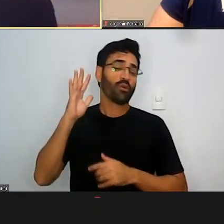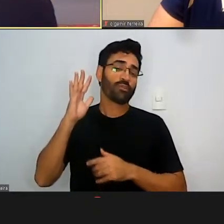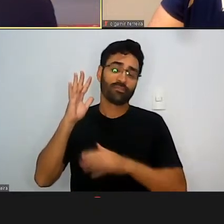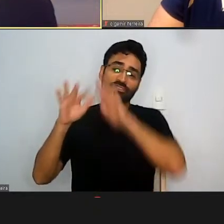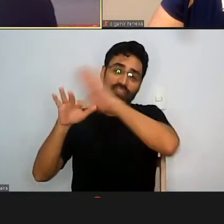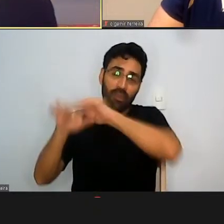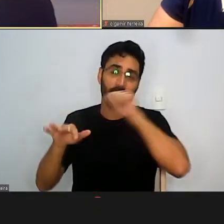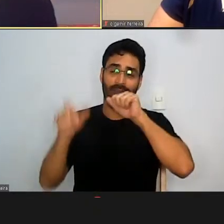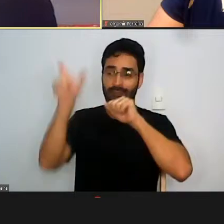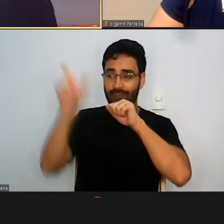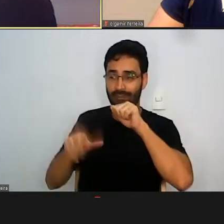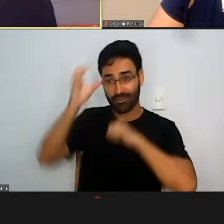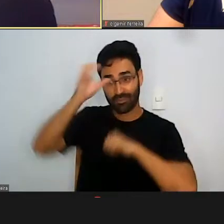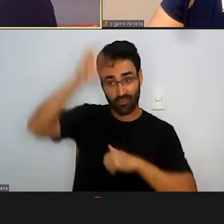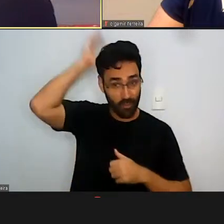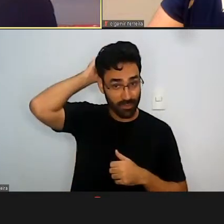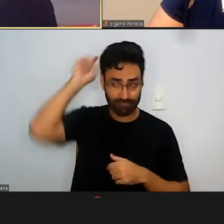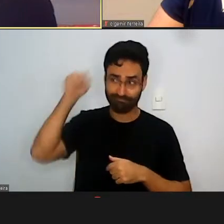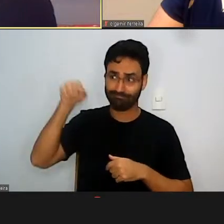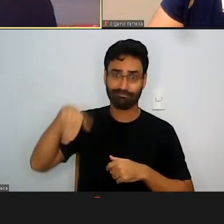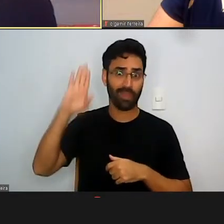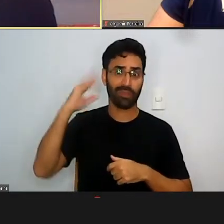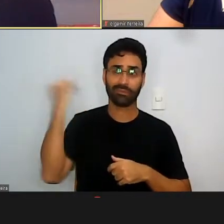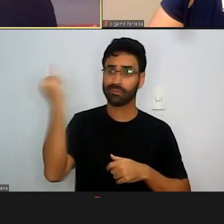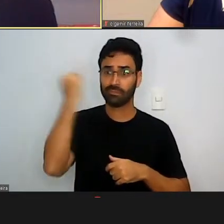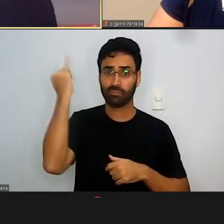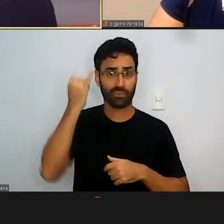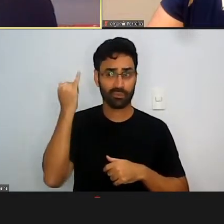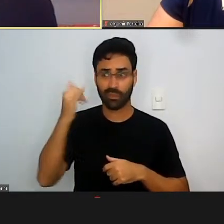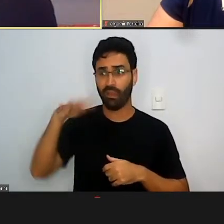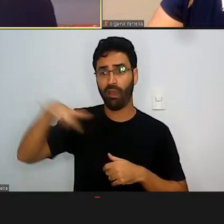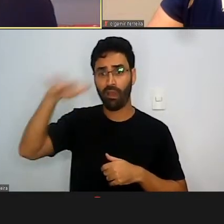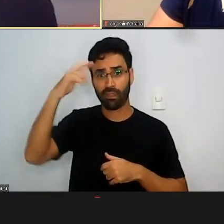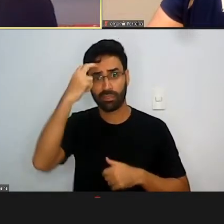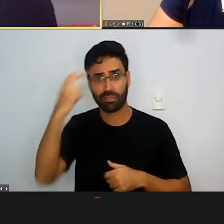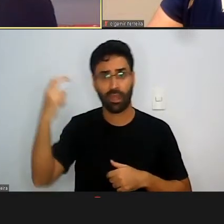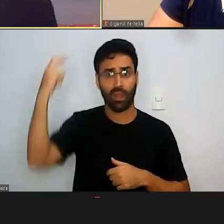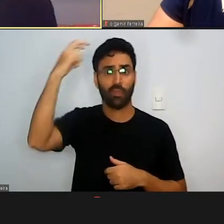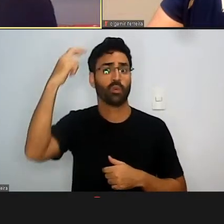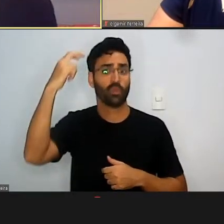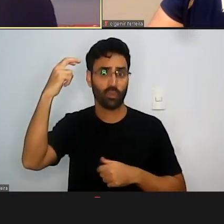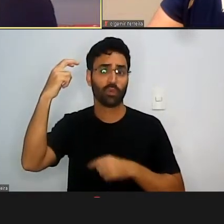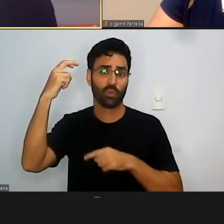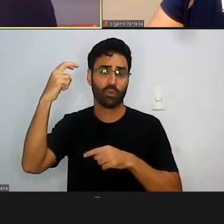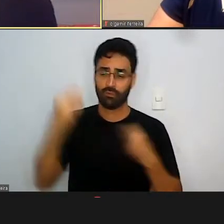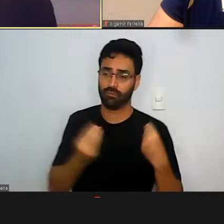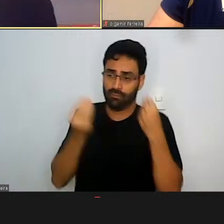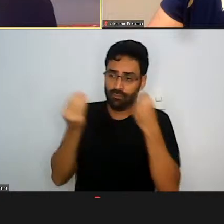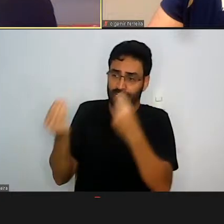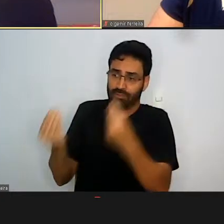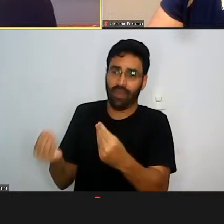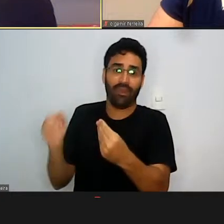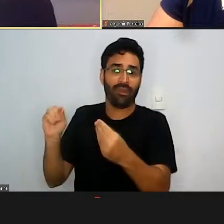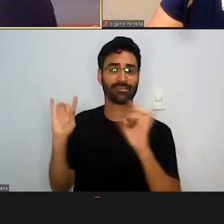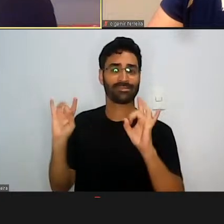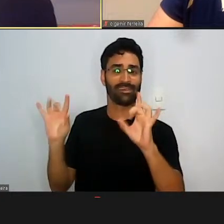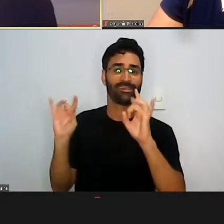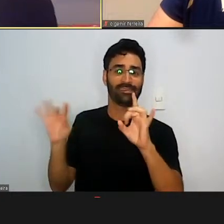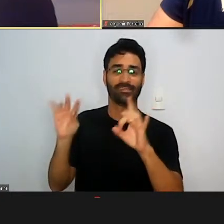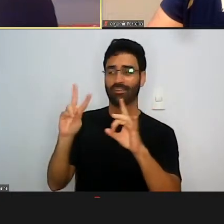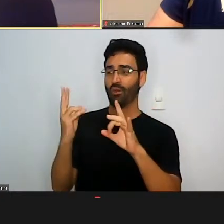que é um dos mais importantes intelectuais da atualidade, com a outorga do título de doutor honoris causa pela Universidade de